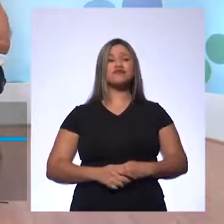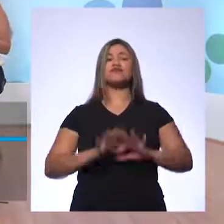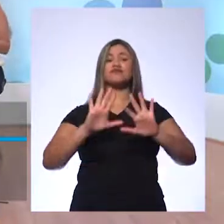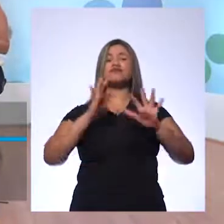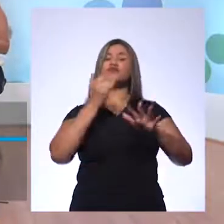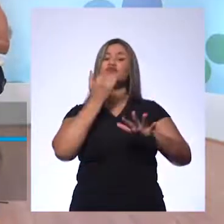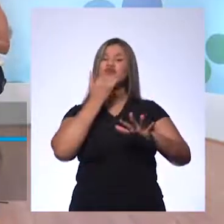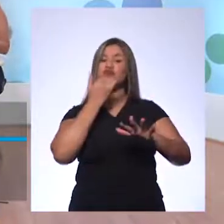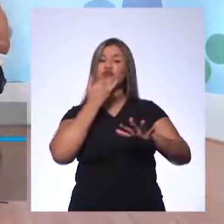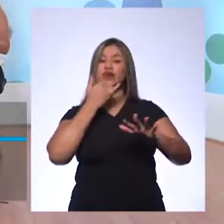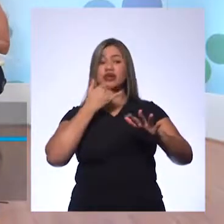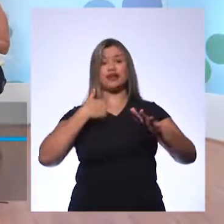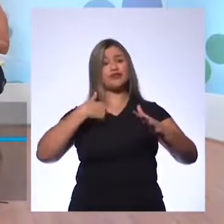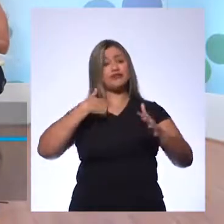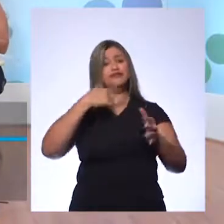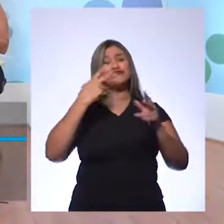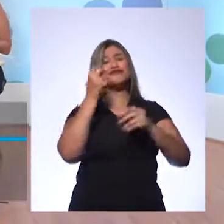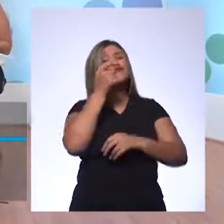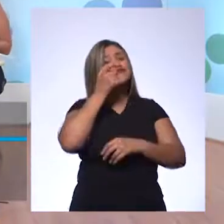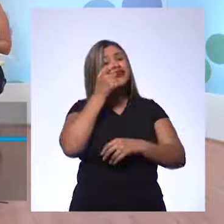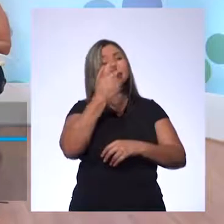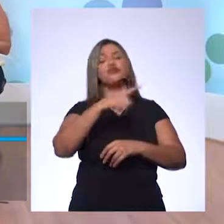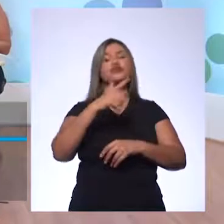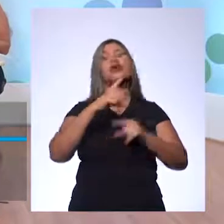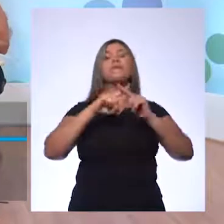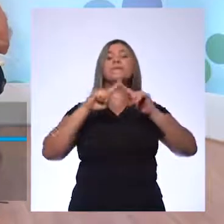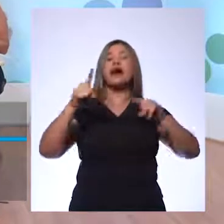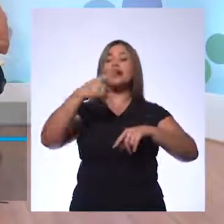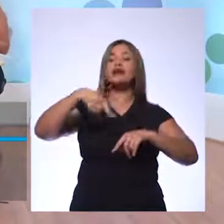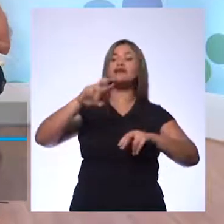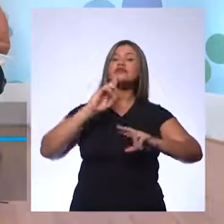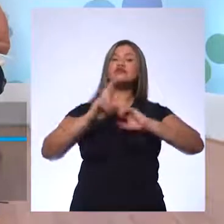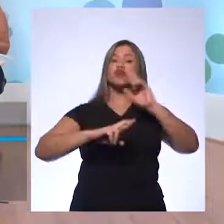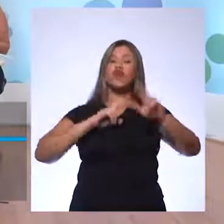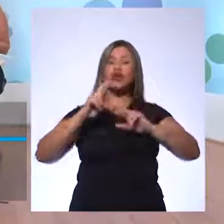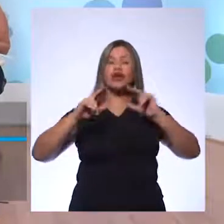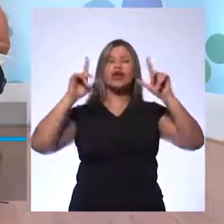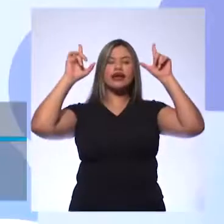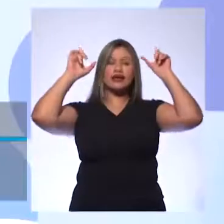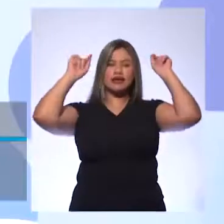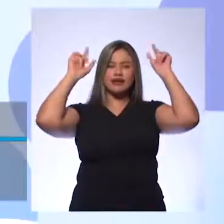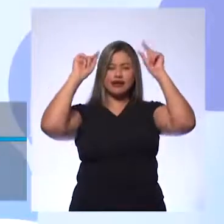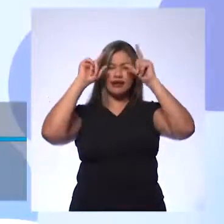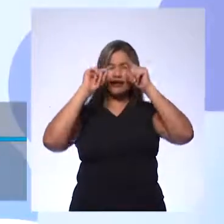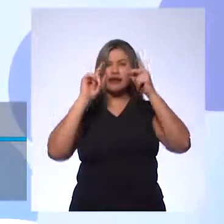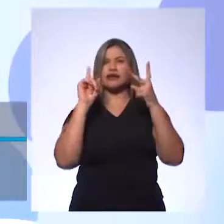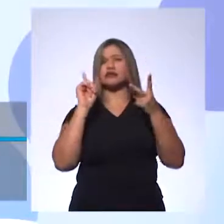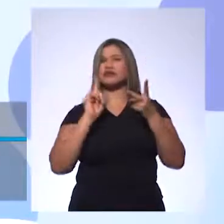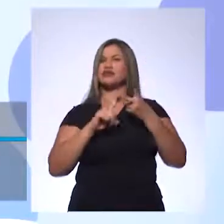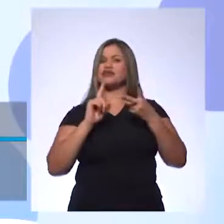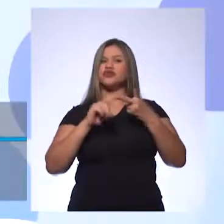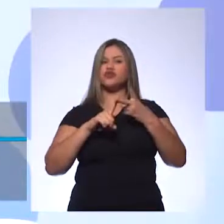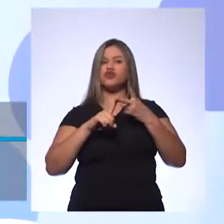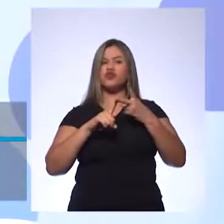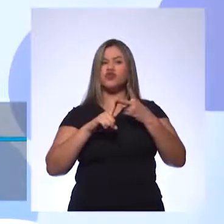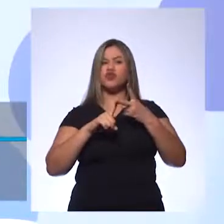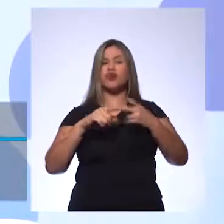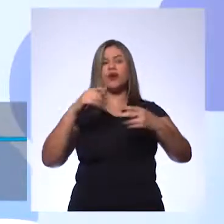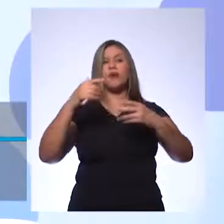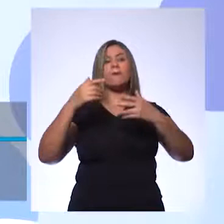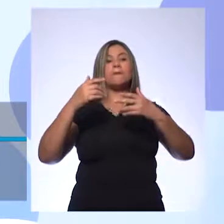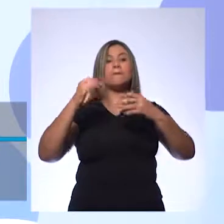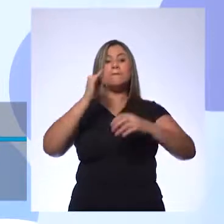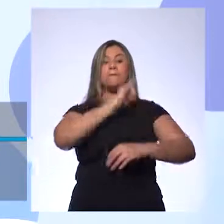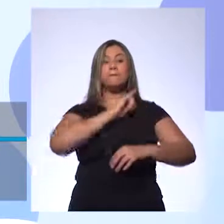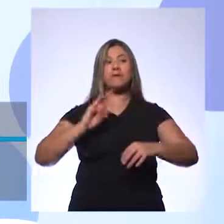estava na aula então pessoal tá falando aqui foi sobre a Grécia Grécia o Pedro falou que foi sobre o desmoronamento do Império